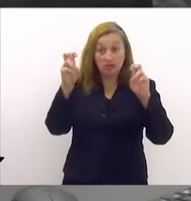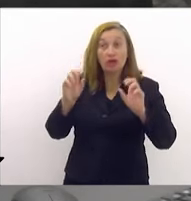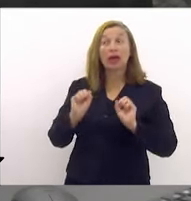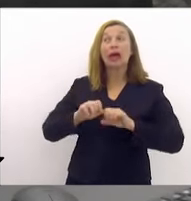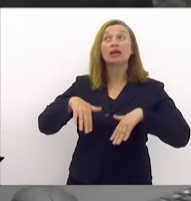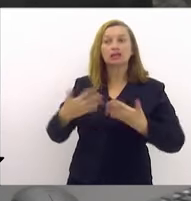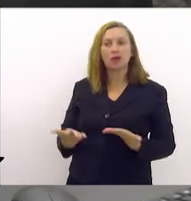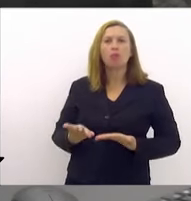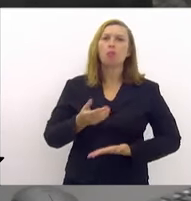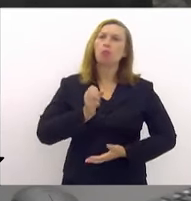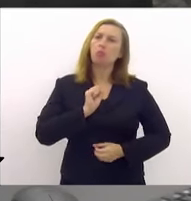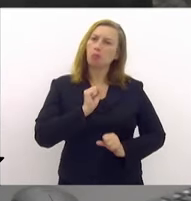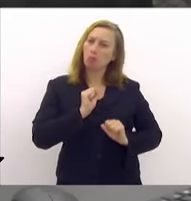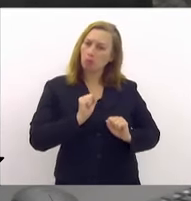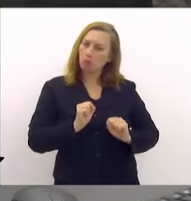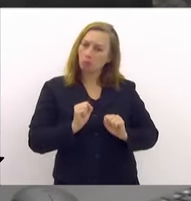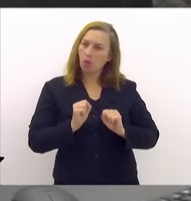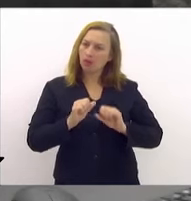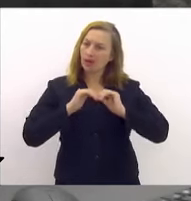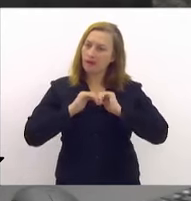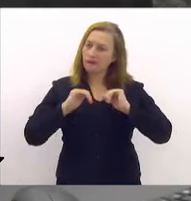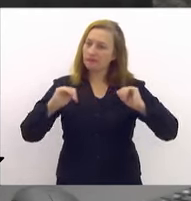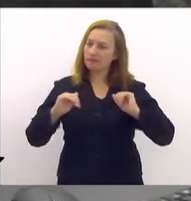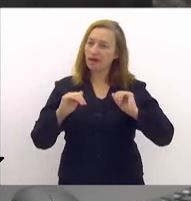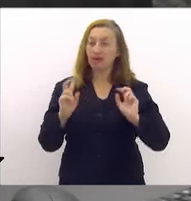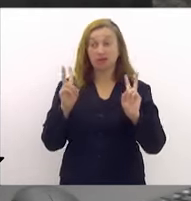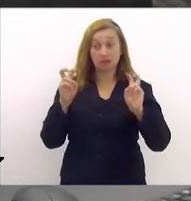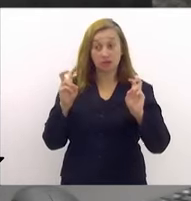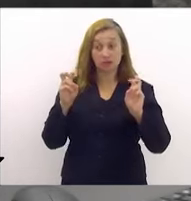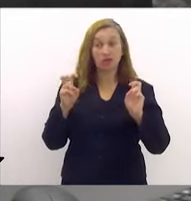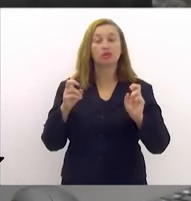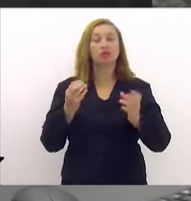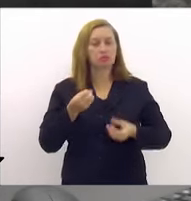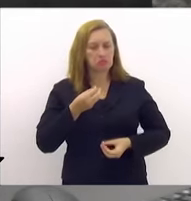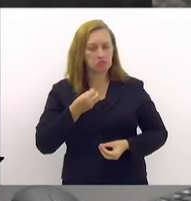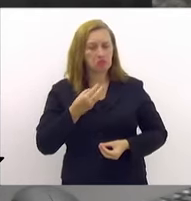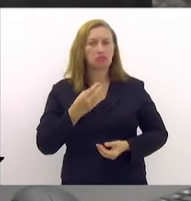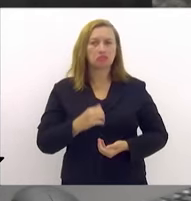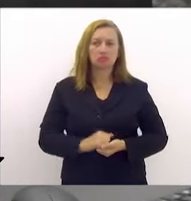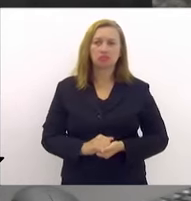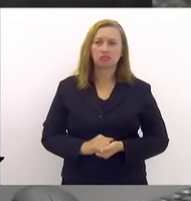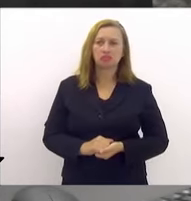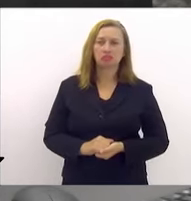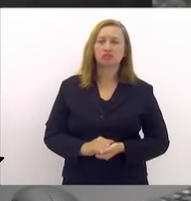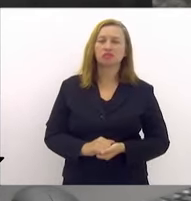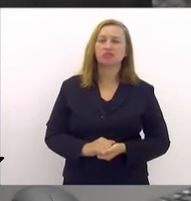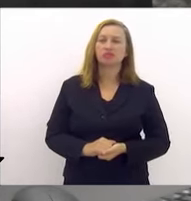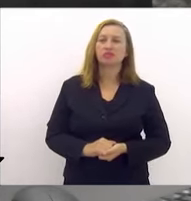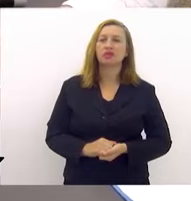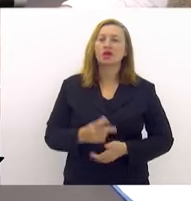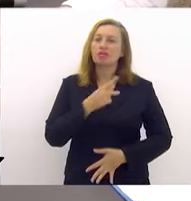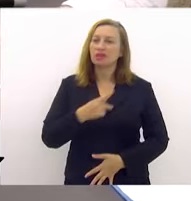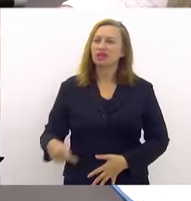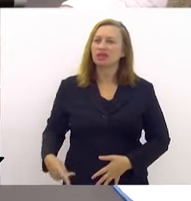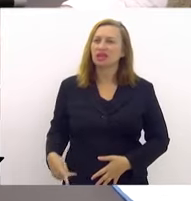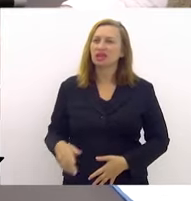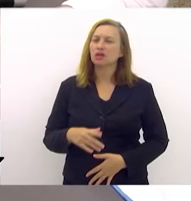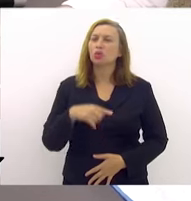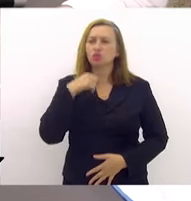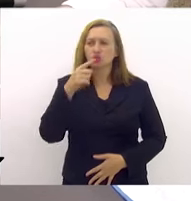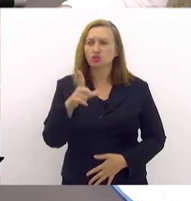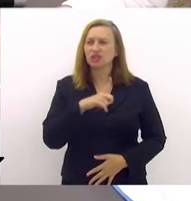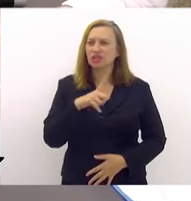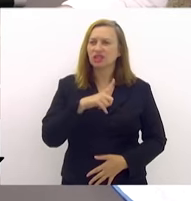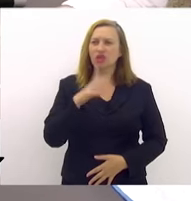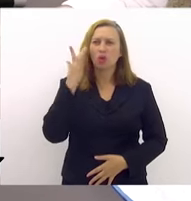puder pacificar essa questão, também considero que presidente, pode ser relevante. Eu tenho uma dúvida, porque eu